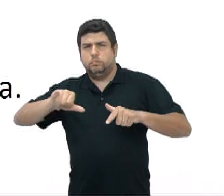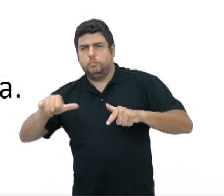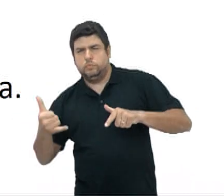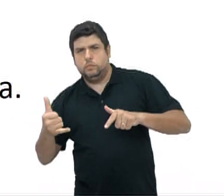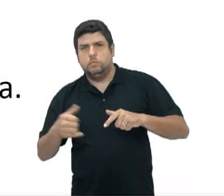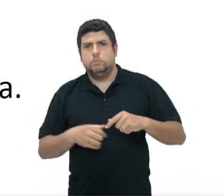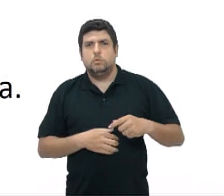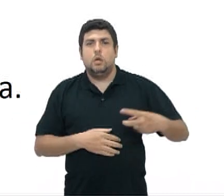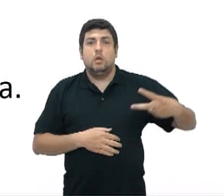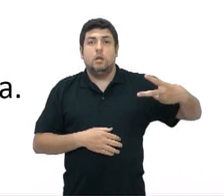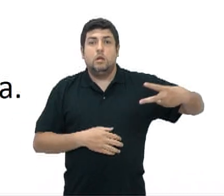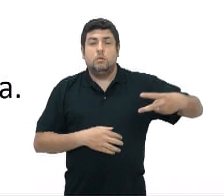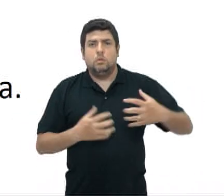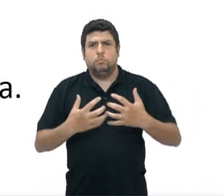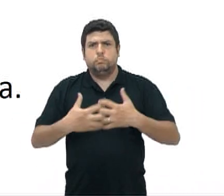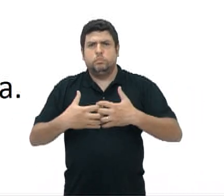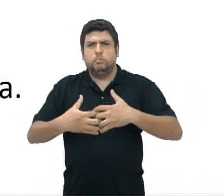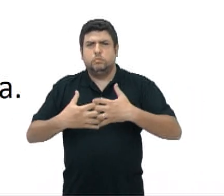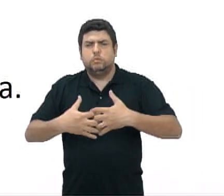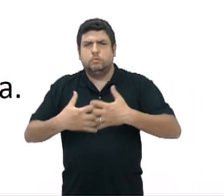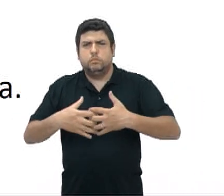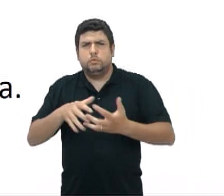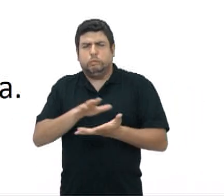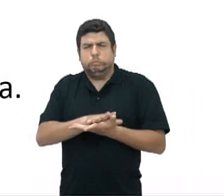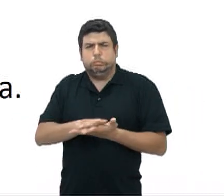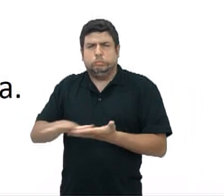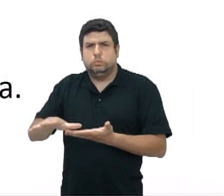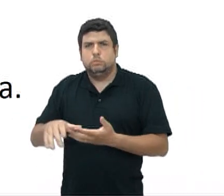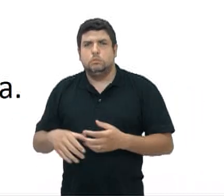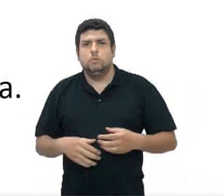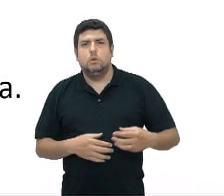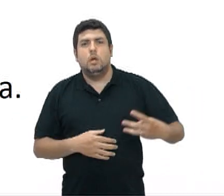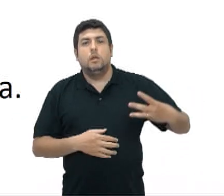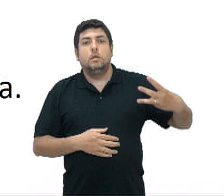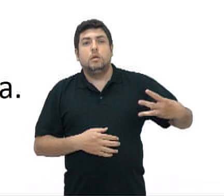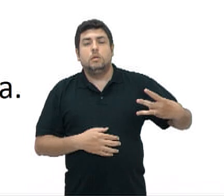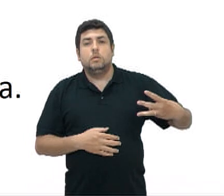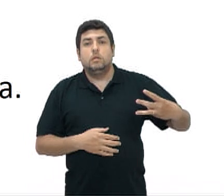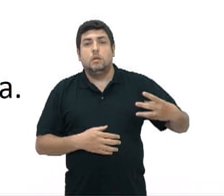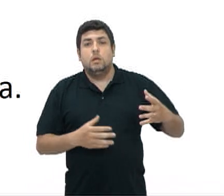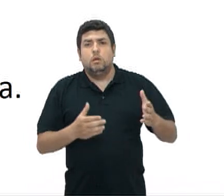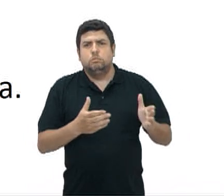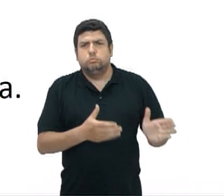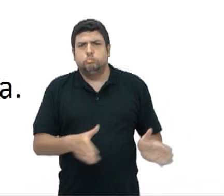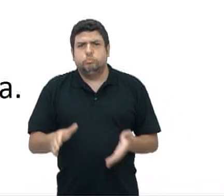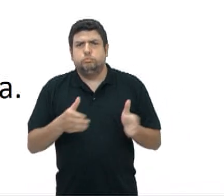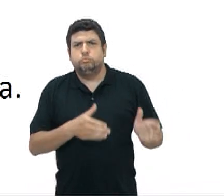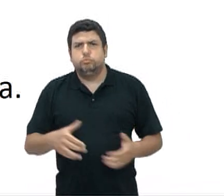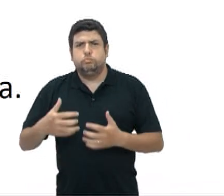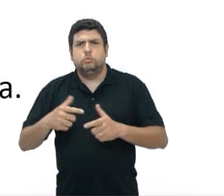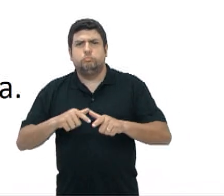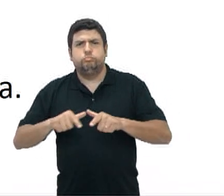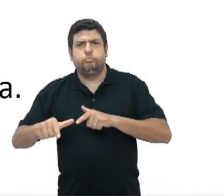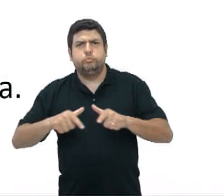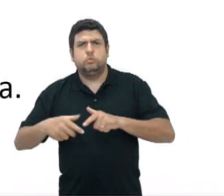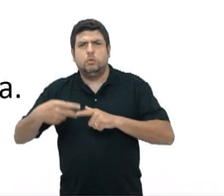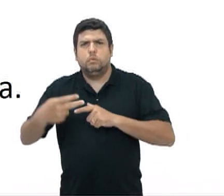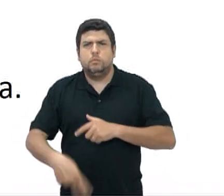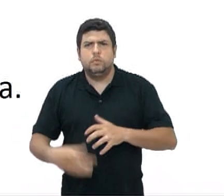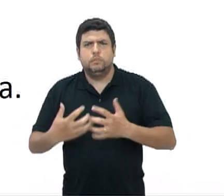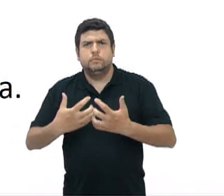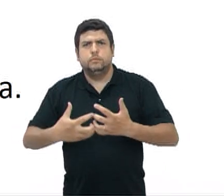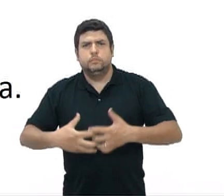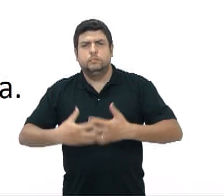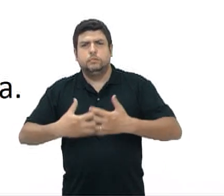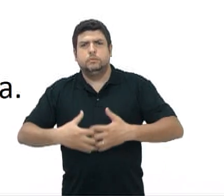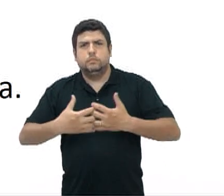de maquinário. Terceira opção, produção de trabalho de uma máquina térmica. Mais uma vez, um tempinho